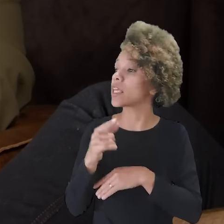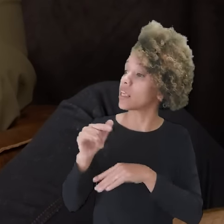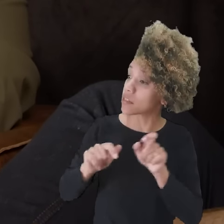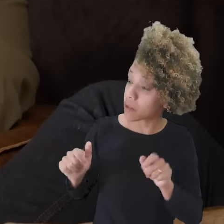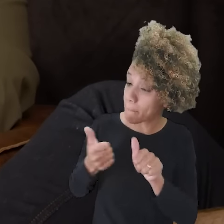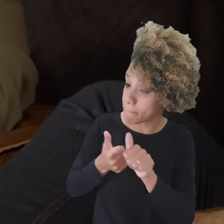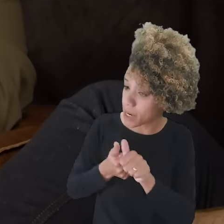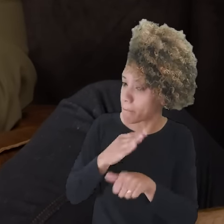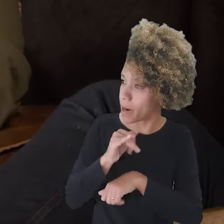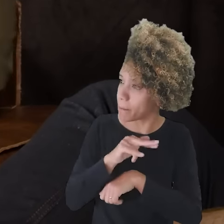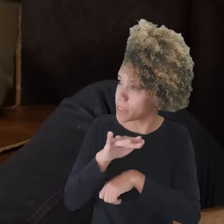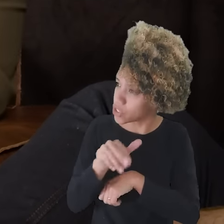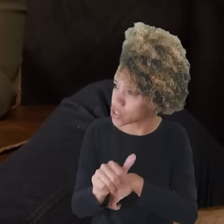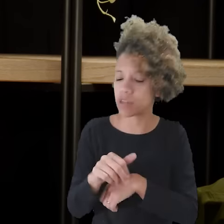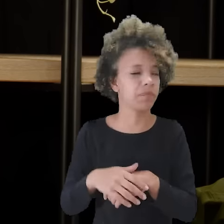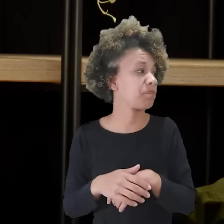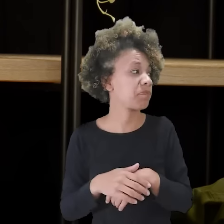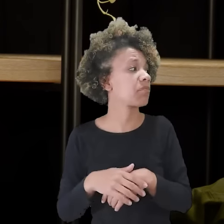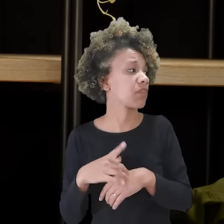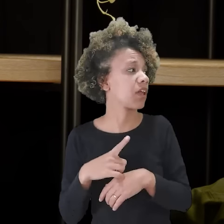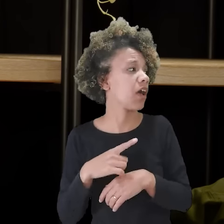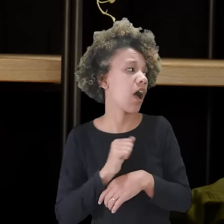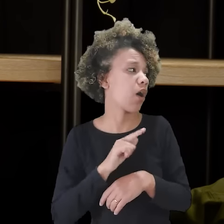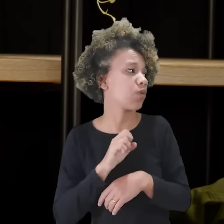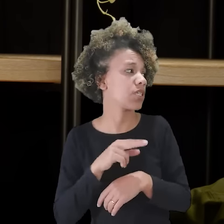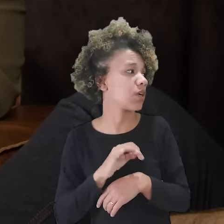bem perto da gente se encontra aí eu fico obviamente